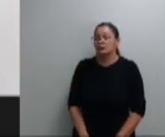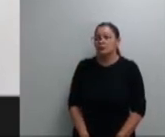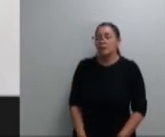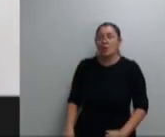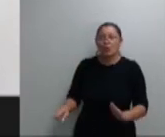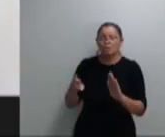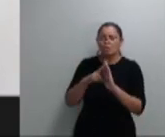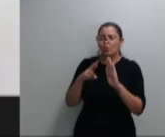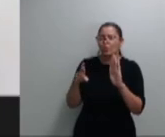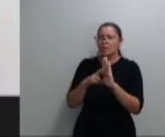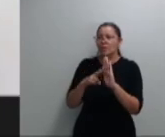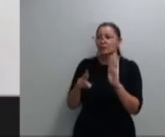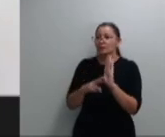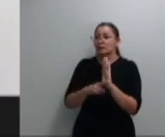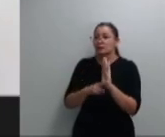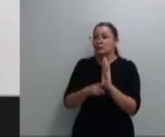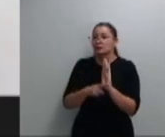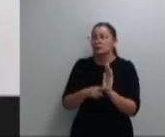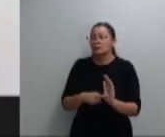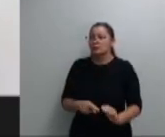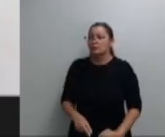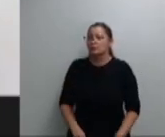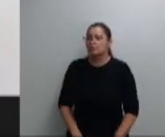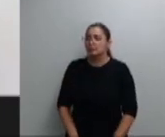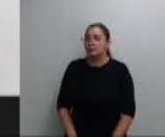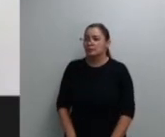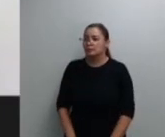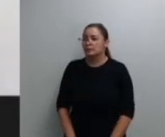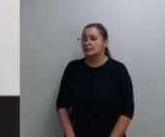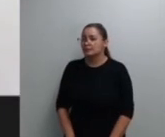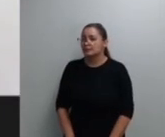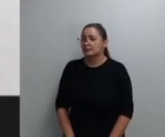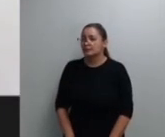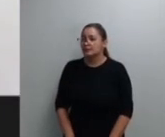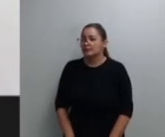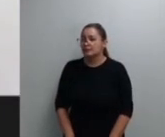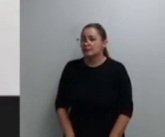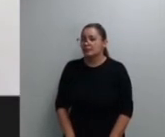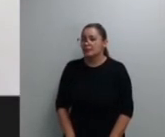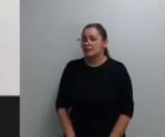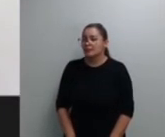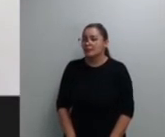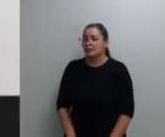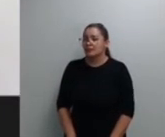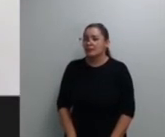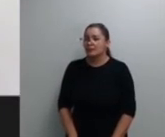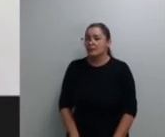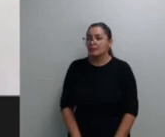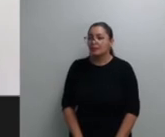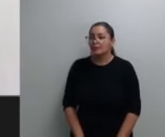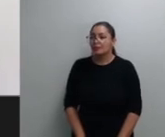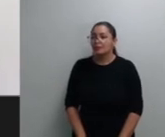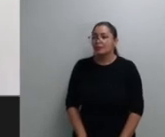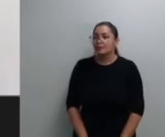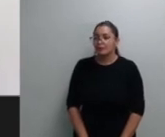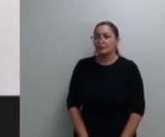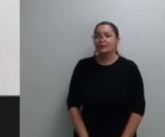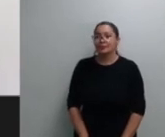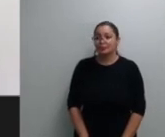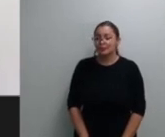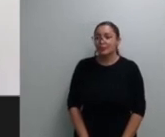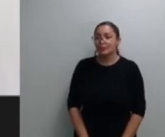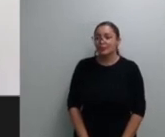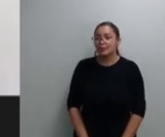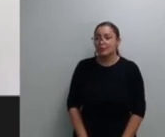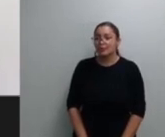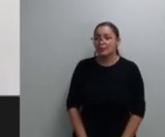invocada pelo pelo órgão em que servia a parte acho